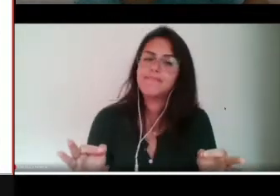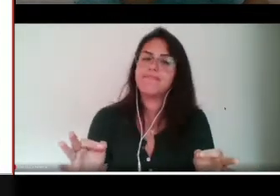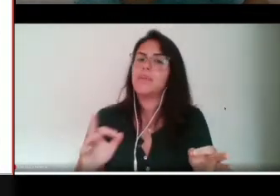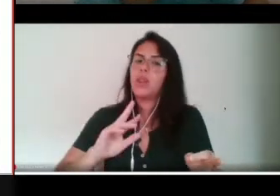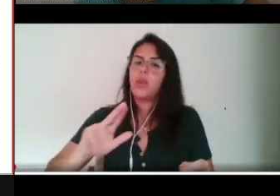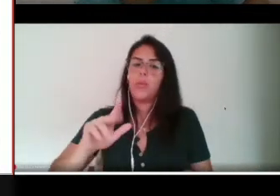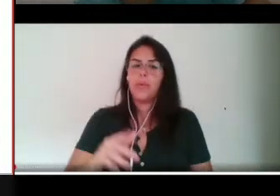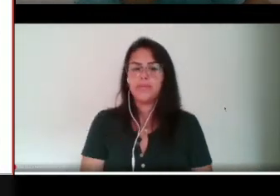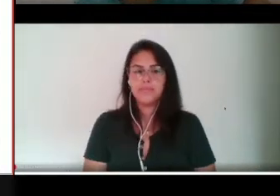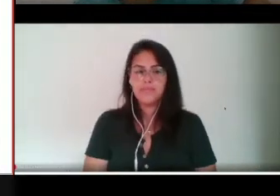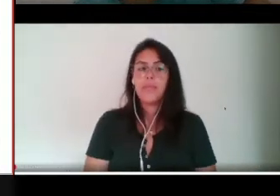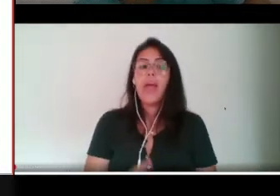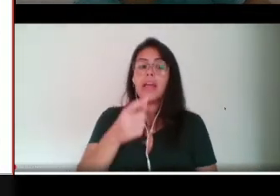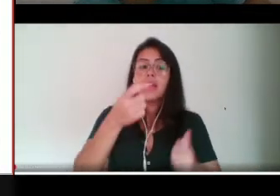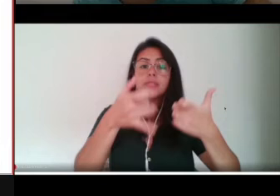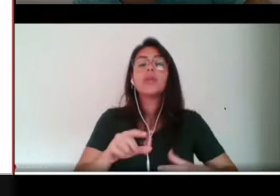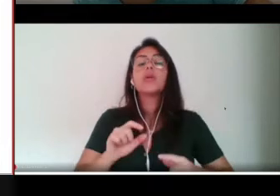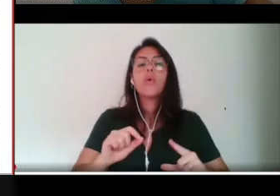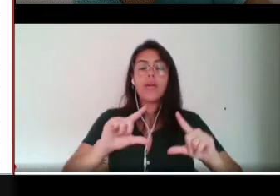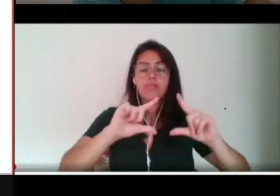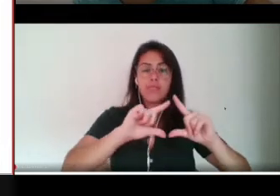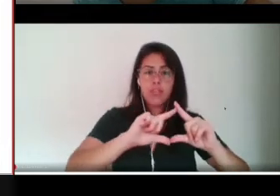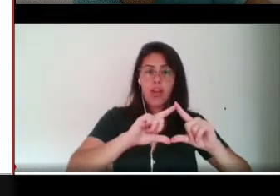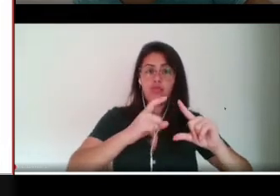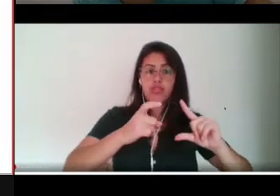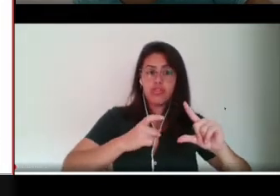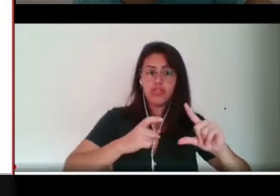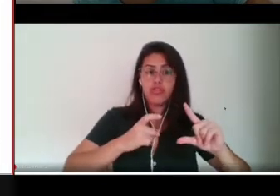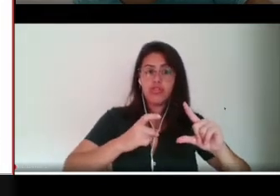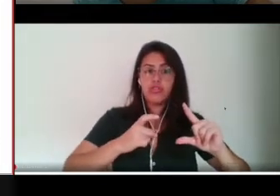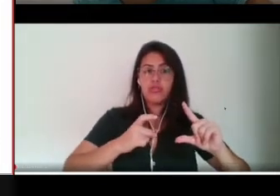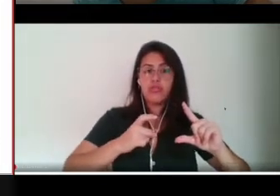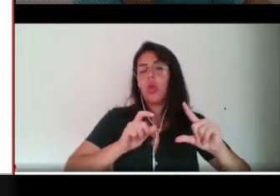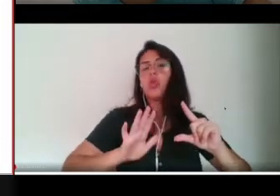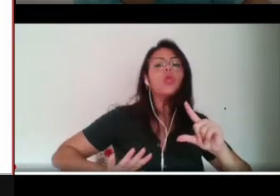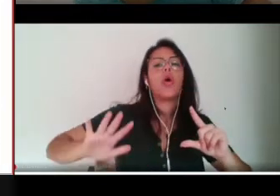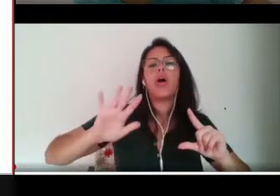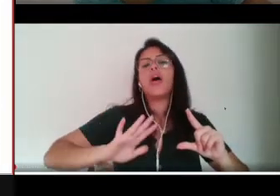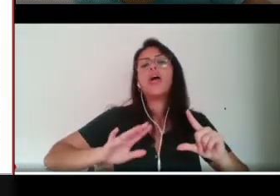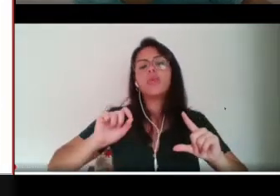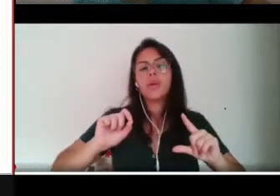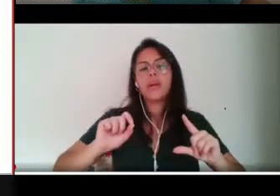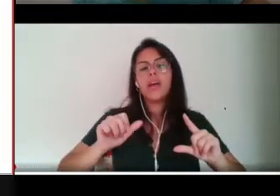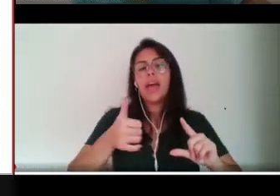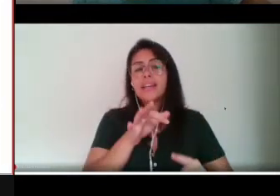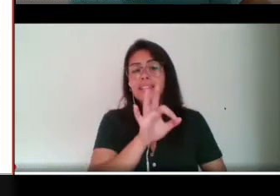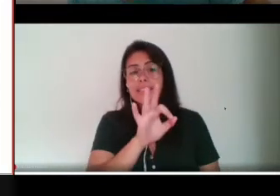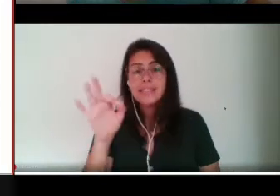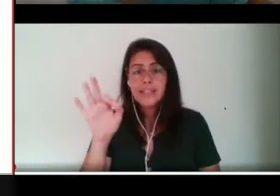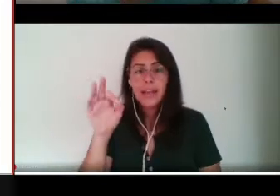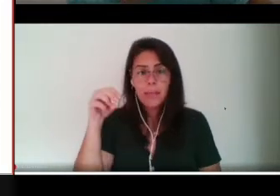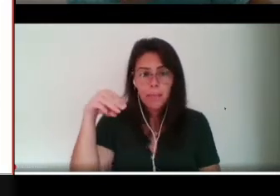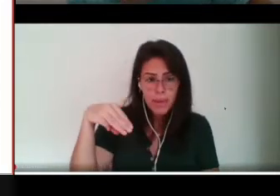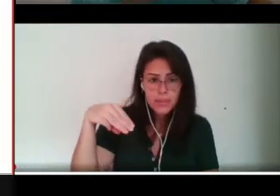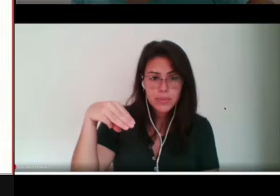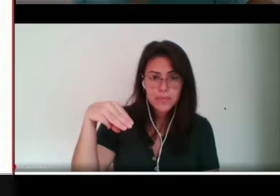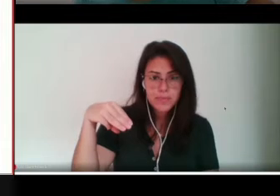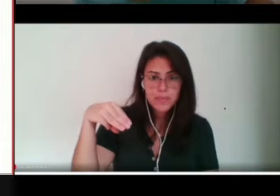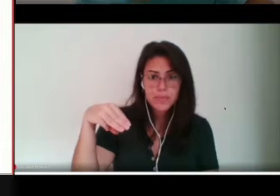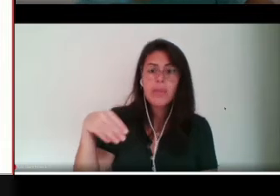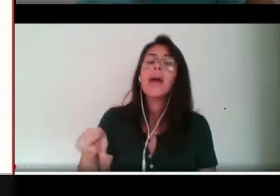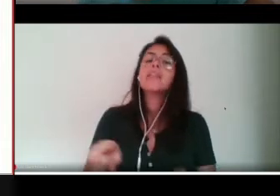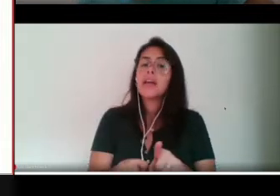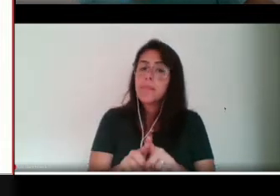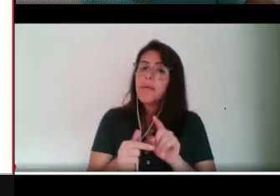ΔX total, né, é 100 metros, né? Ele fala que você tem uma aceleração